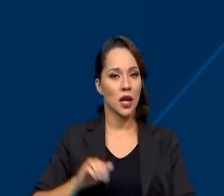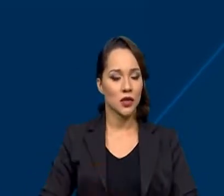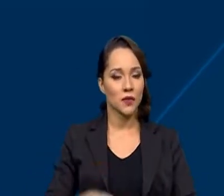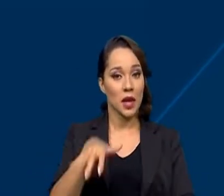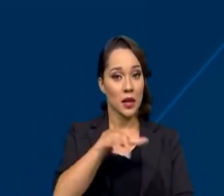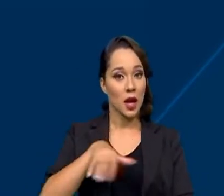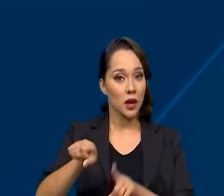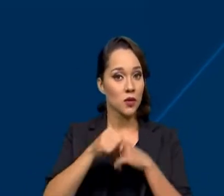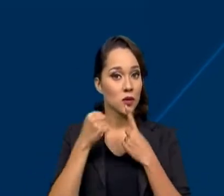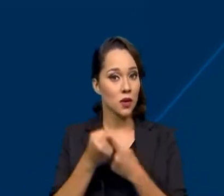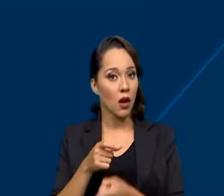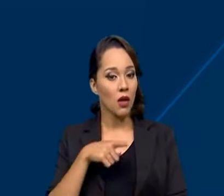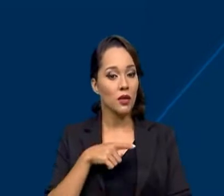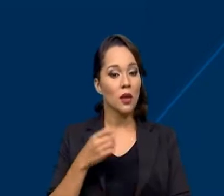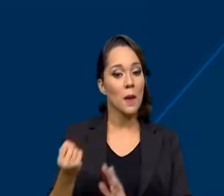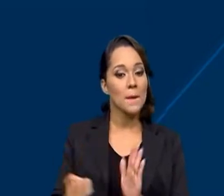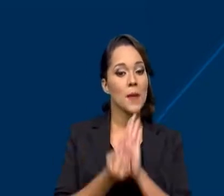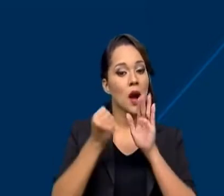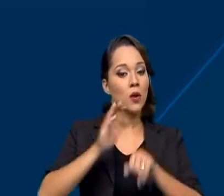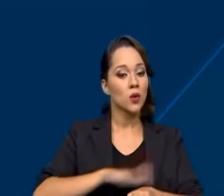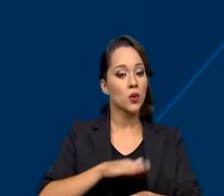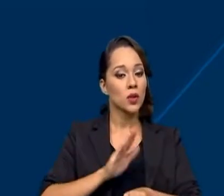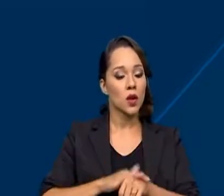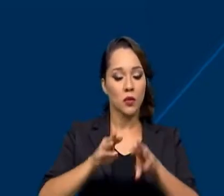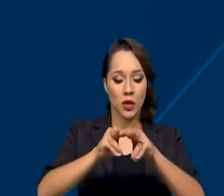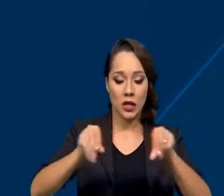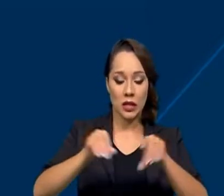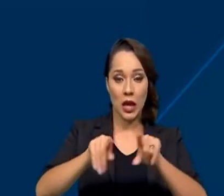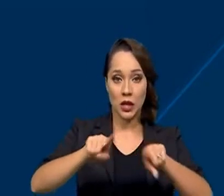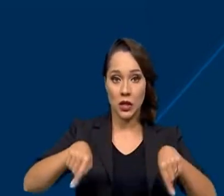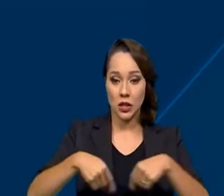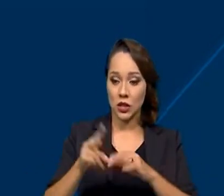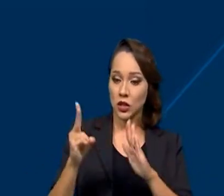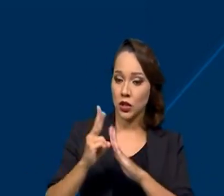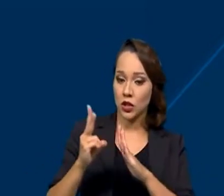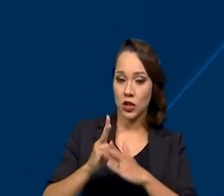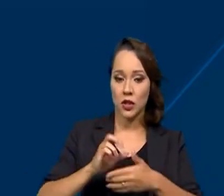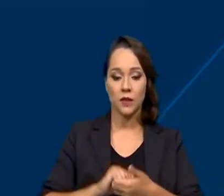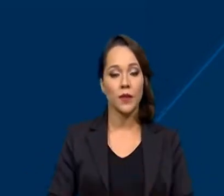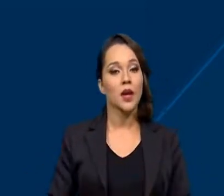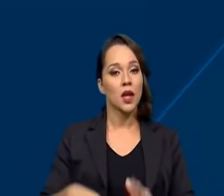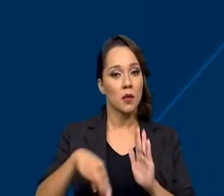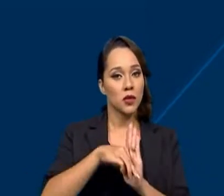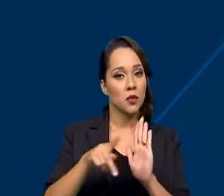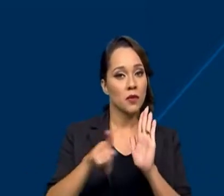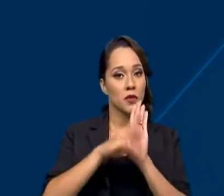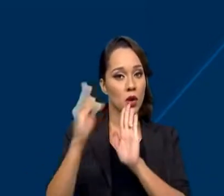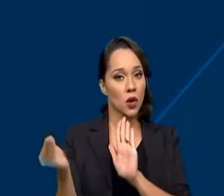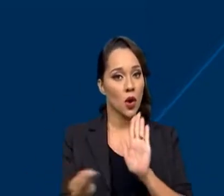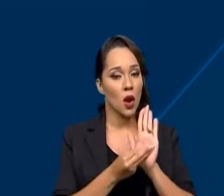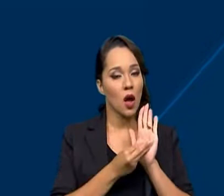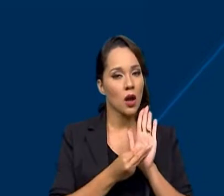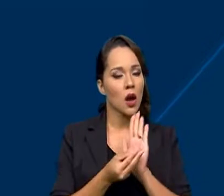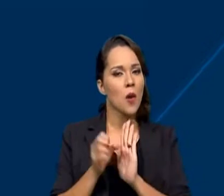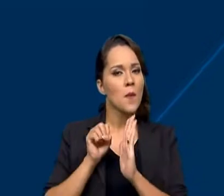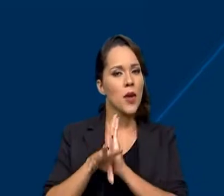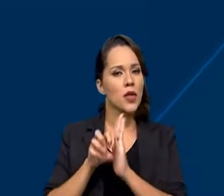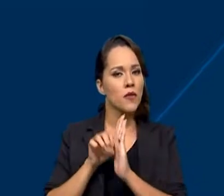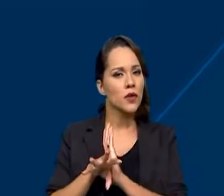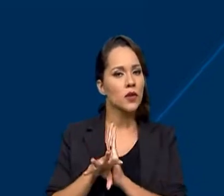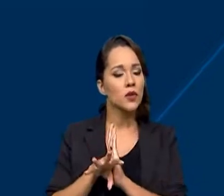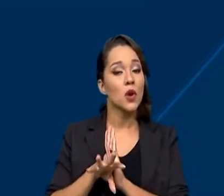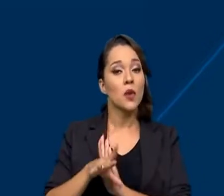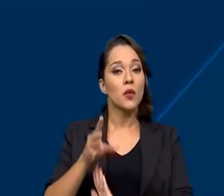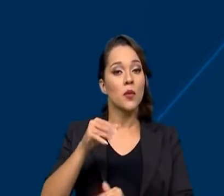área social, tem o marco temporal das terras indígenas e a medida provisória que estabelece um benefício extra